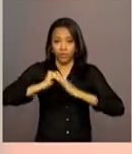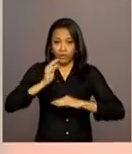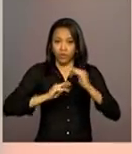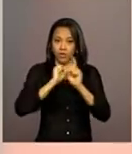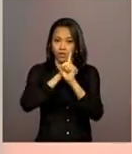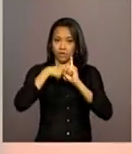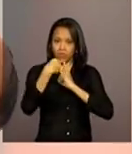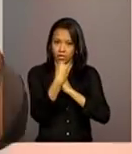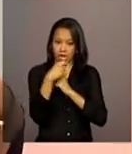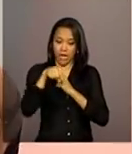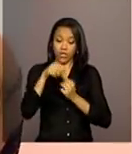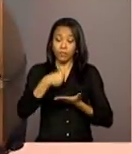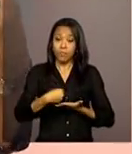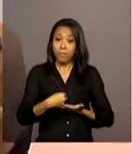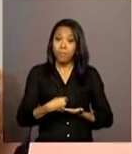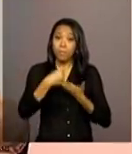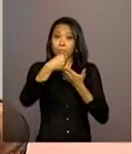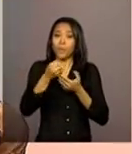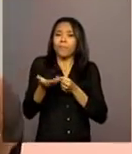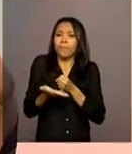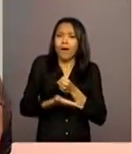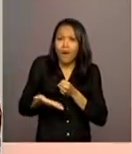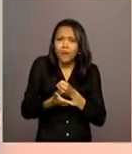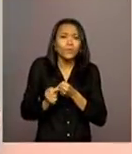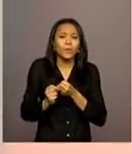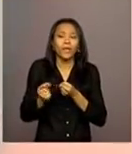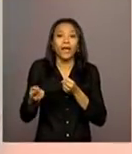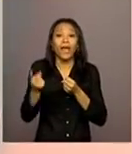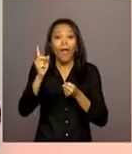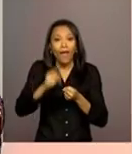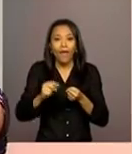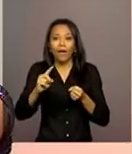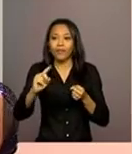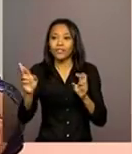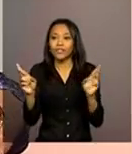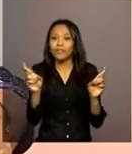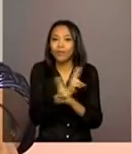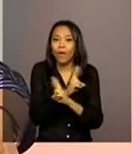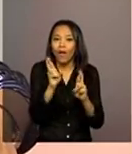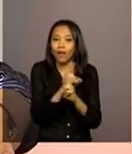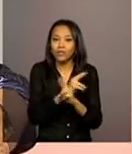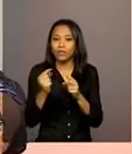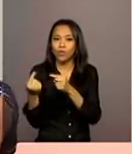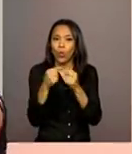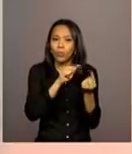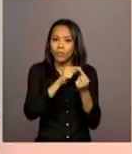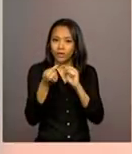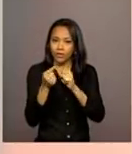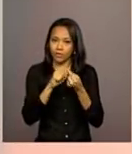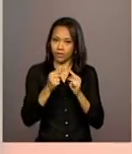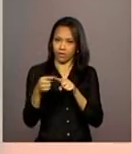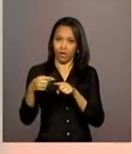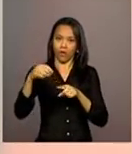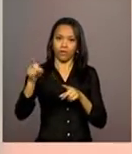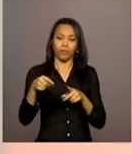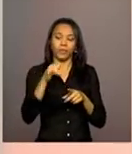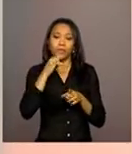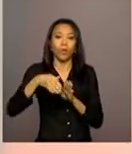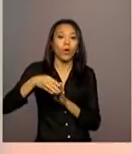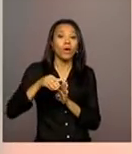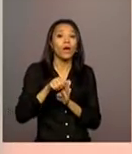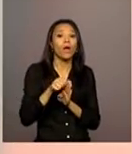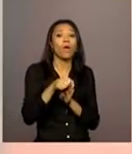básica podem ser um articulador nós temos na proteção social básica um programa que se chama